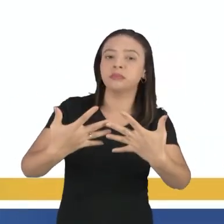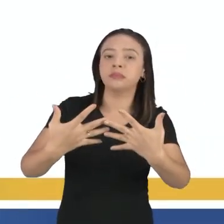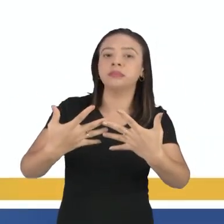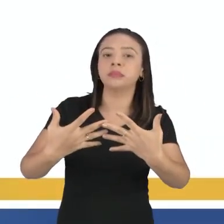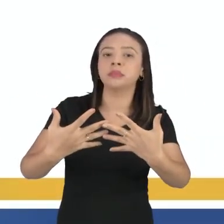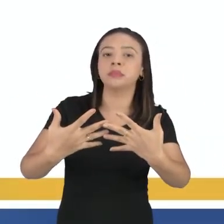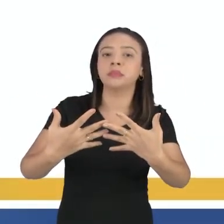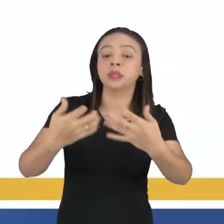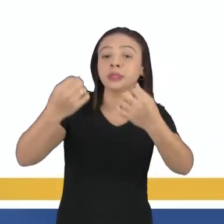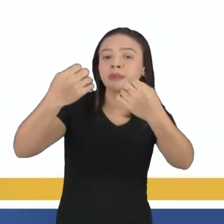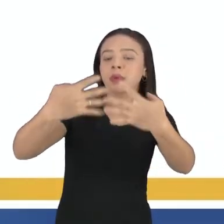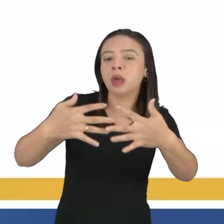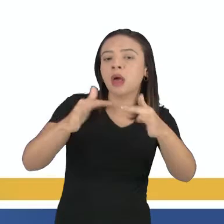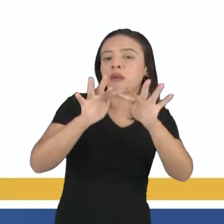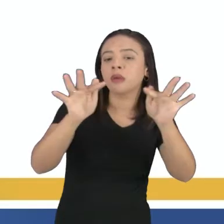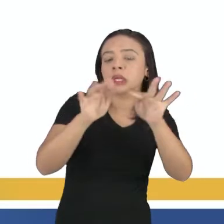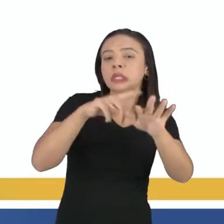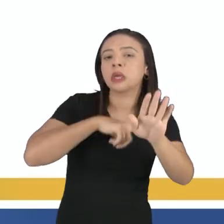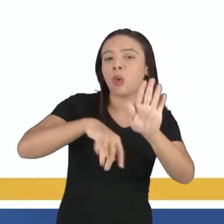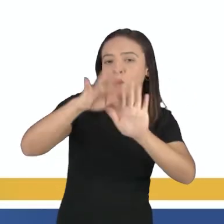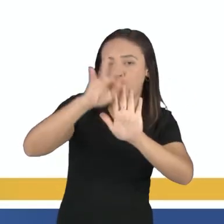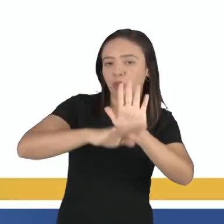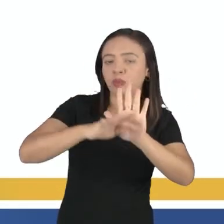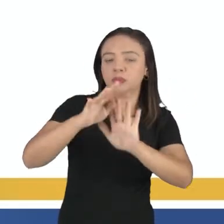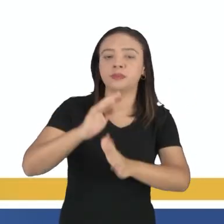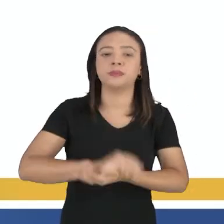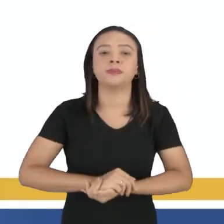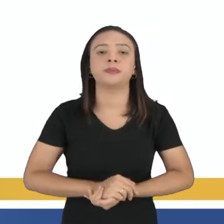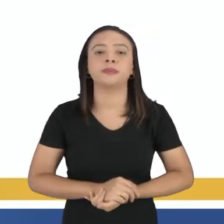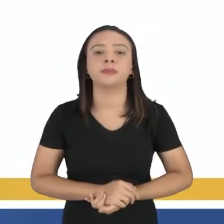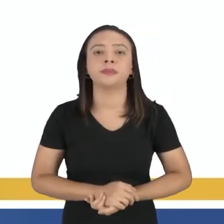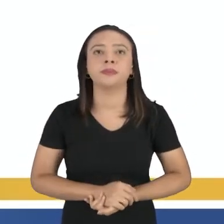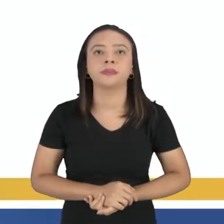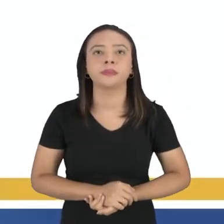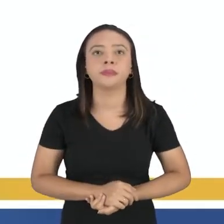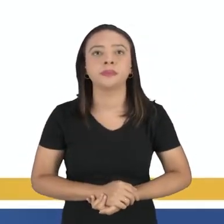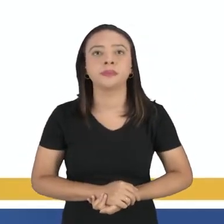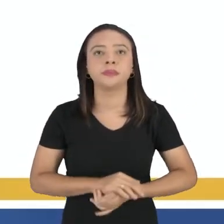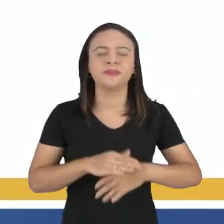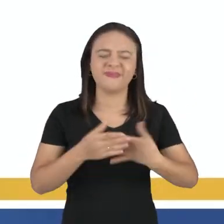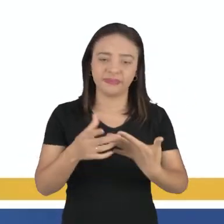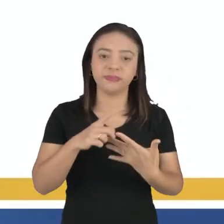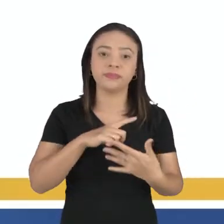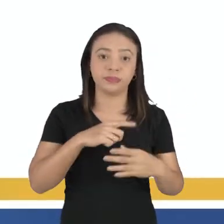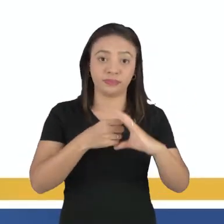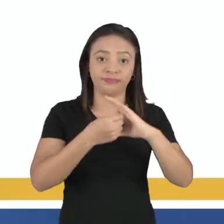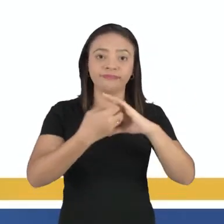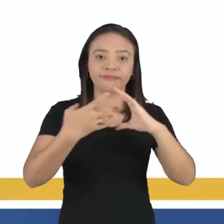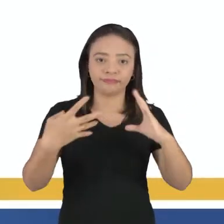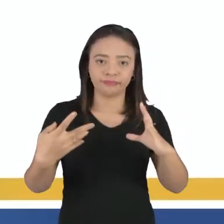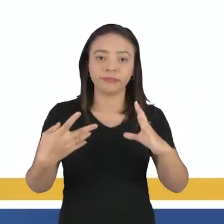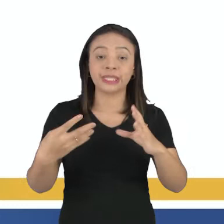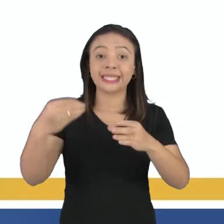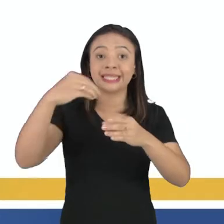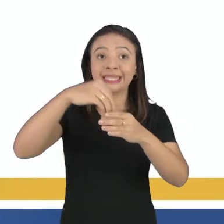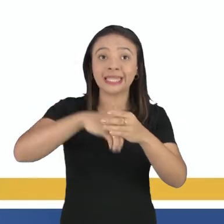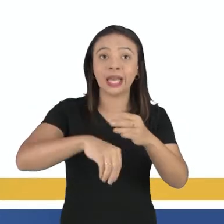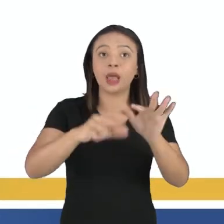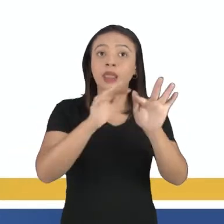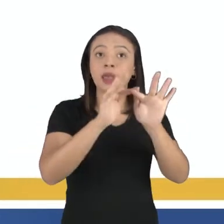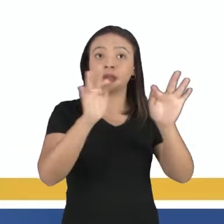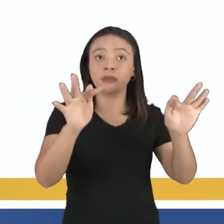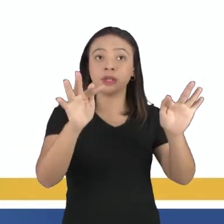uma explicação para aquelas orações ali dentro daquele texto, tá certo? Então, nós temos essas características aí dentro das